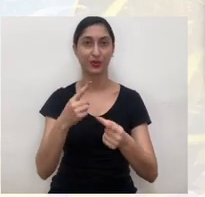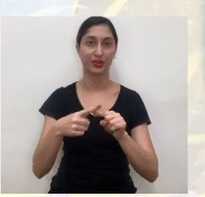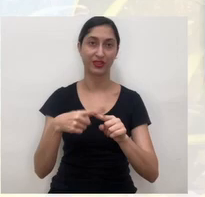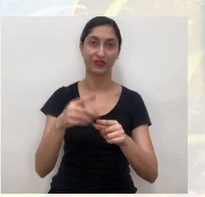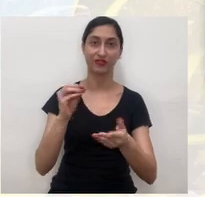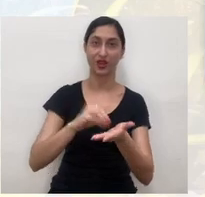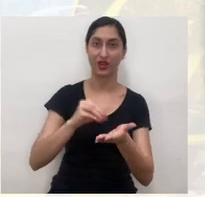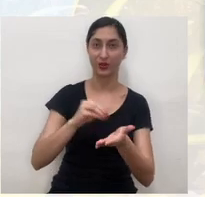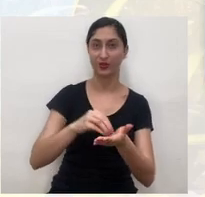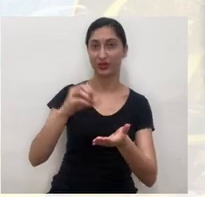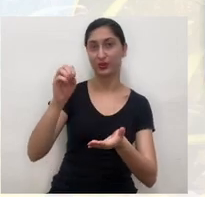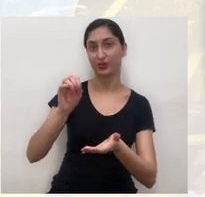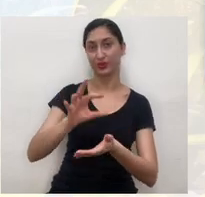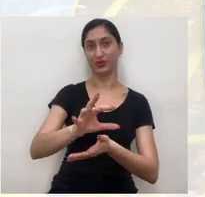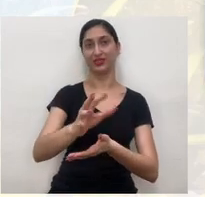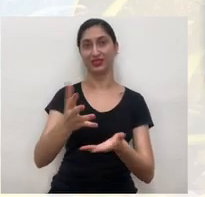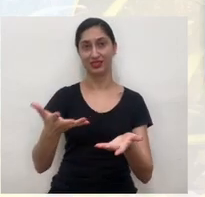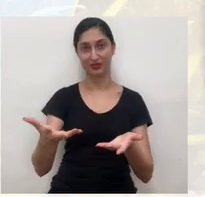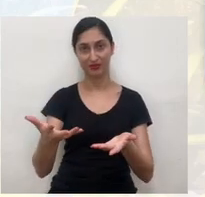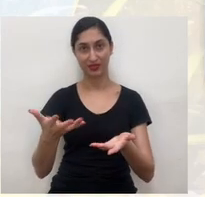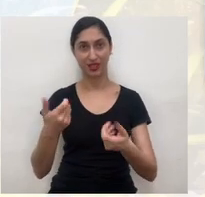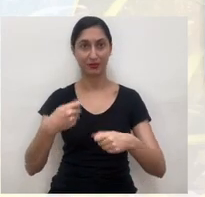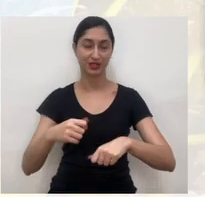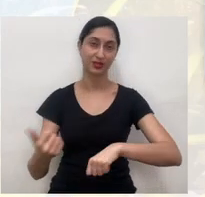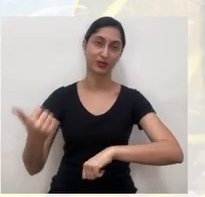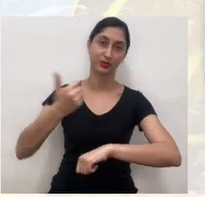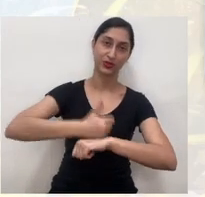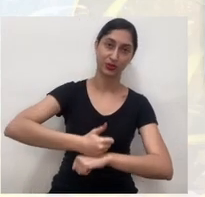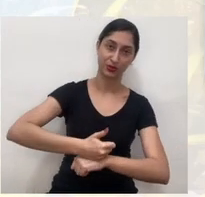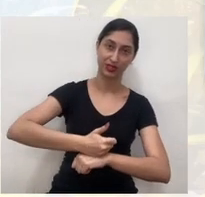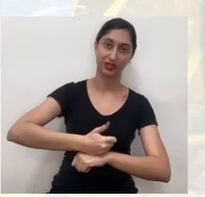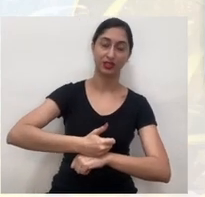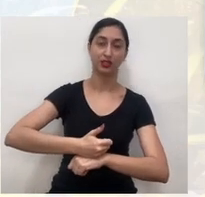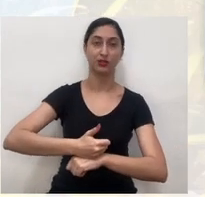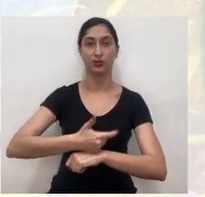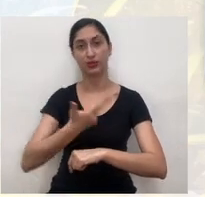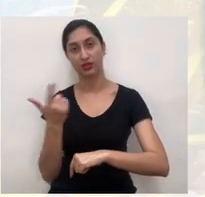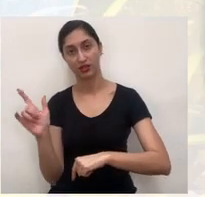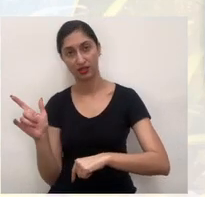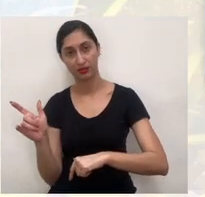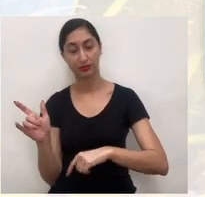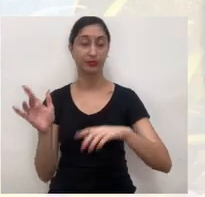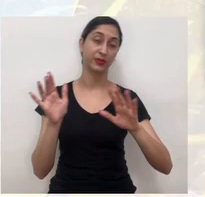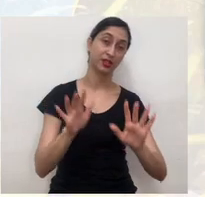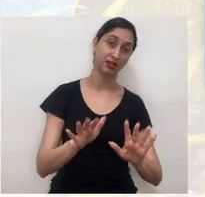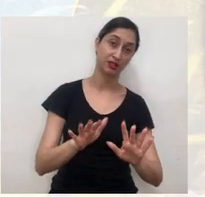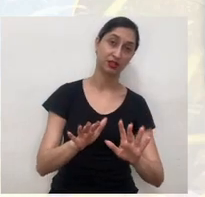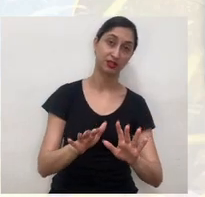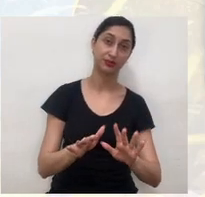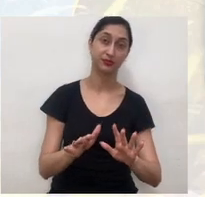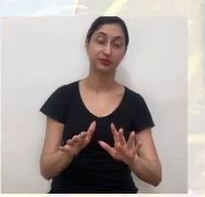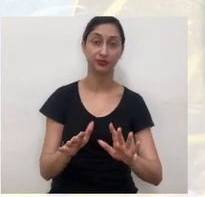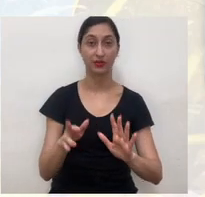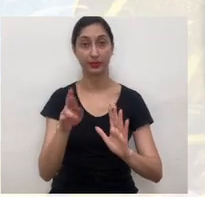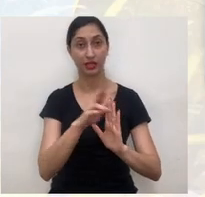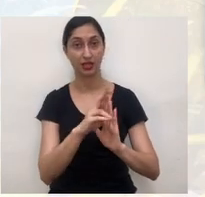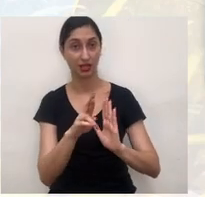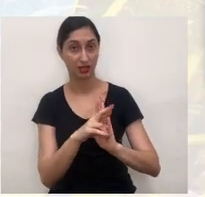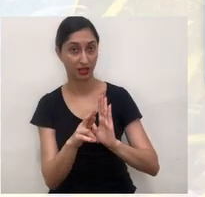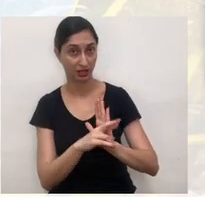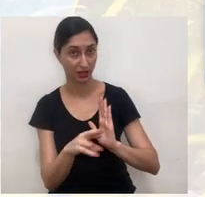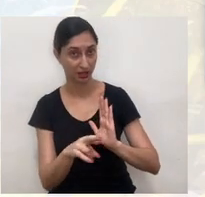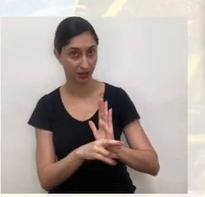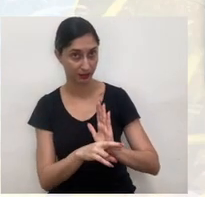Ela tem que ser substituída. Entretanto, pelas normas em vigor